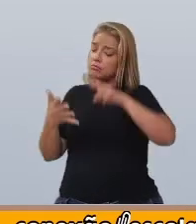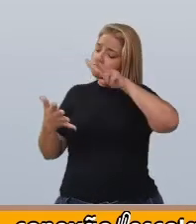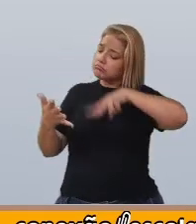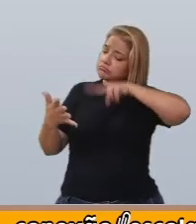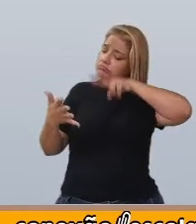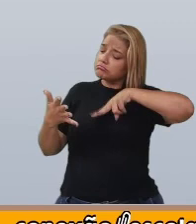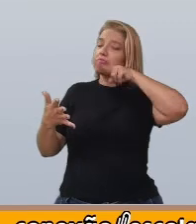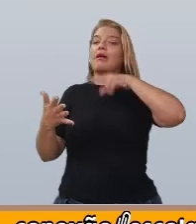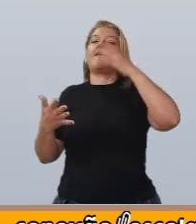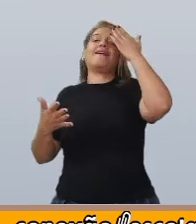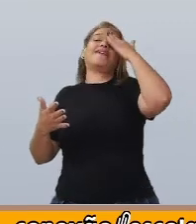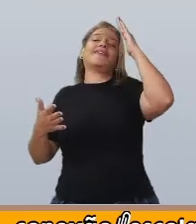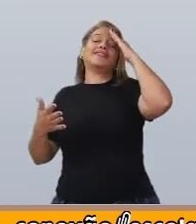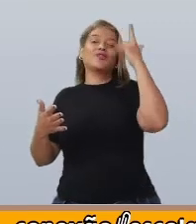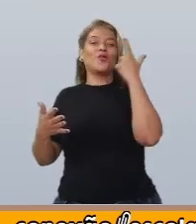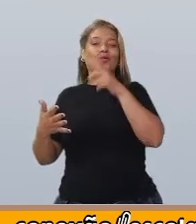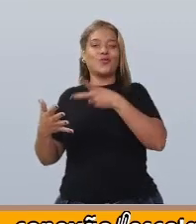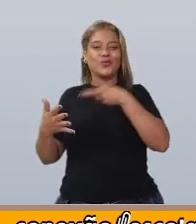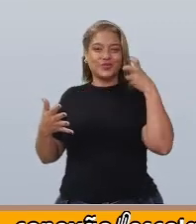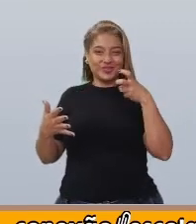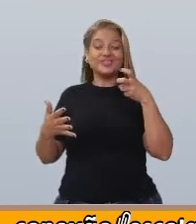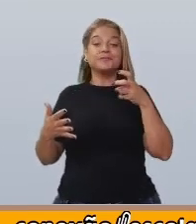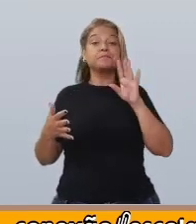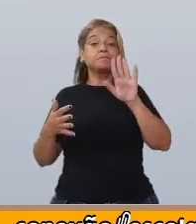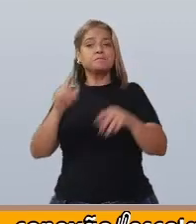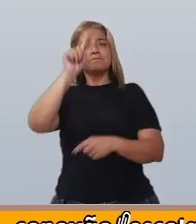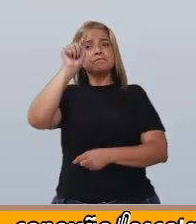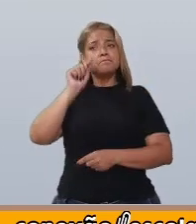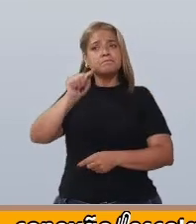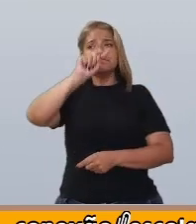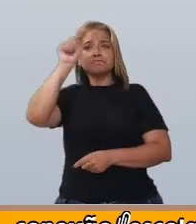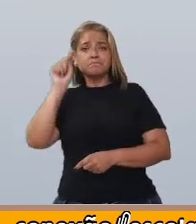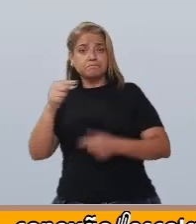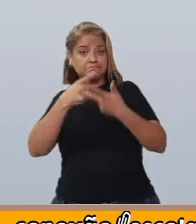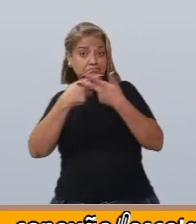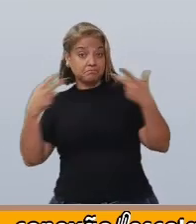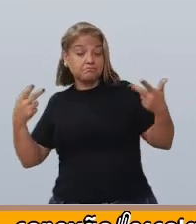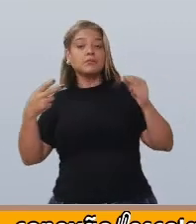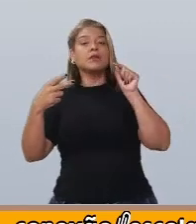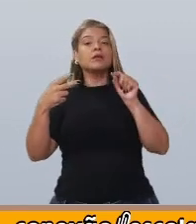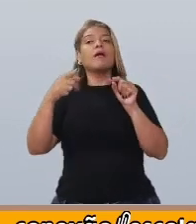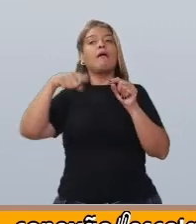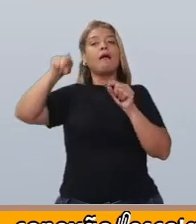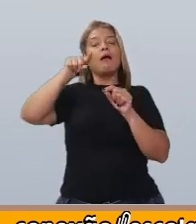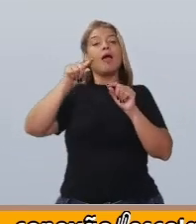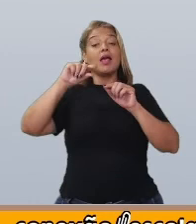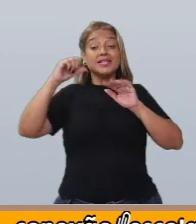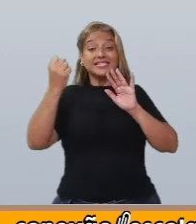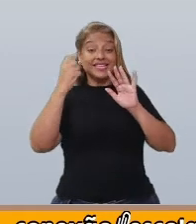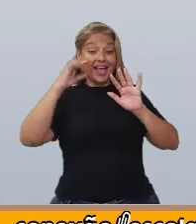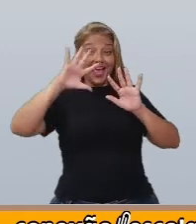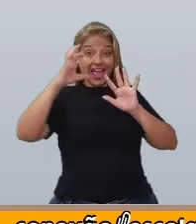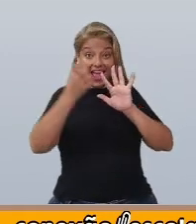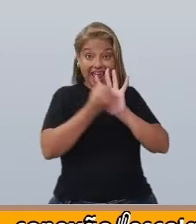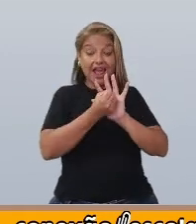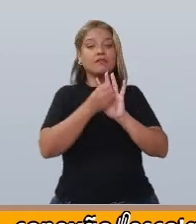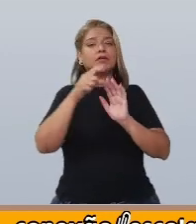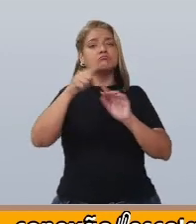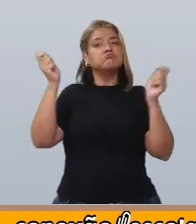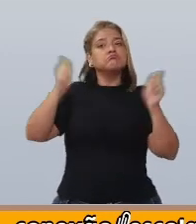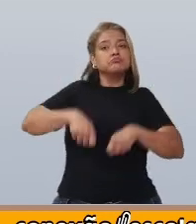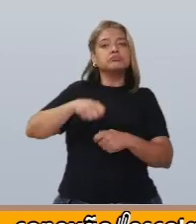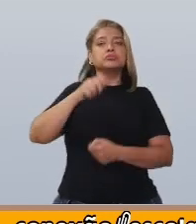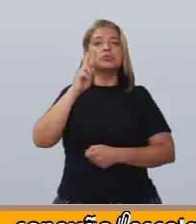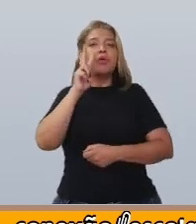compreendam a história. Os sinais de pontuação são sinais gráficos que possibilitam a compreensão